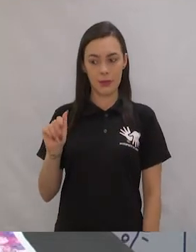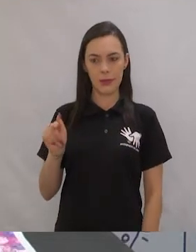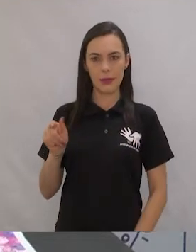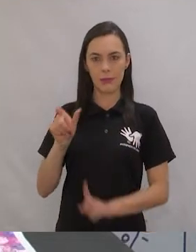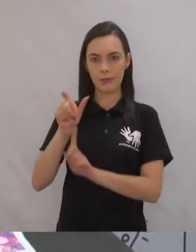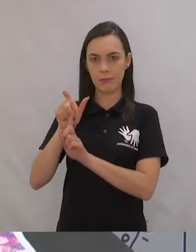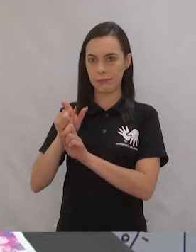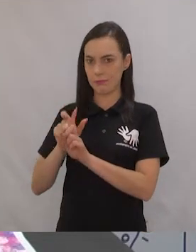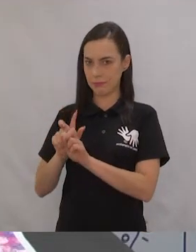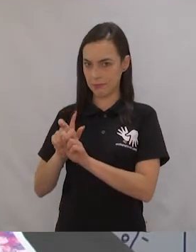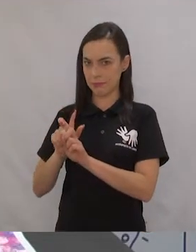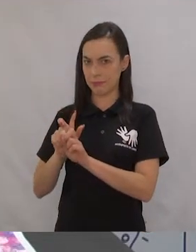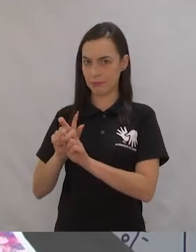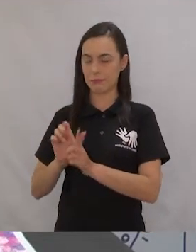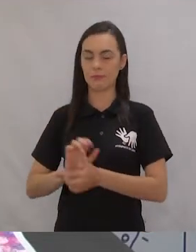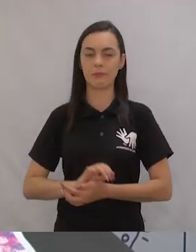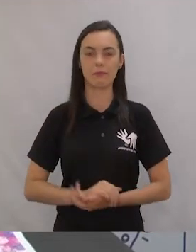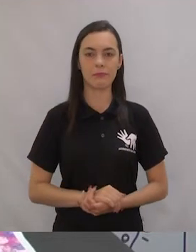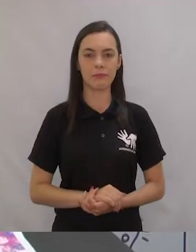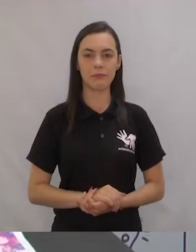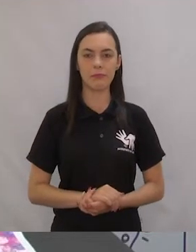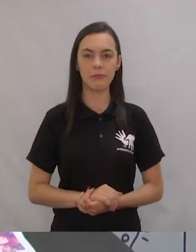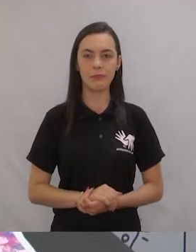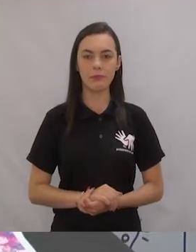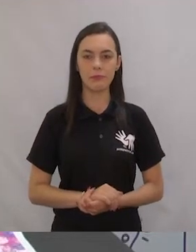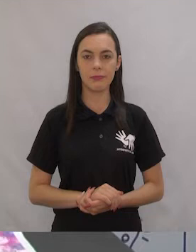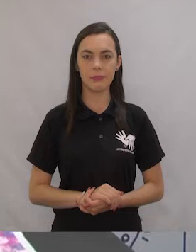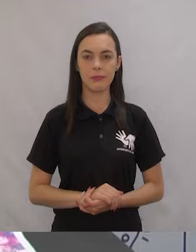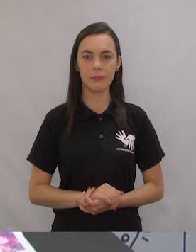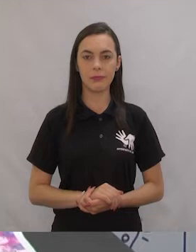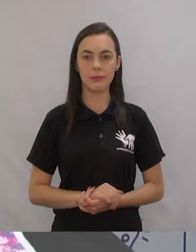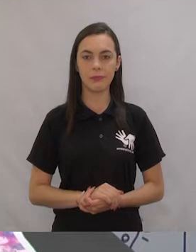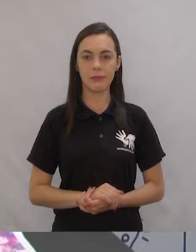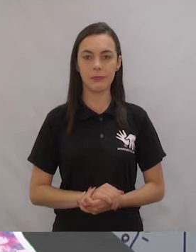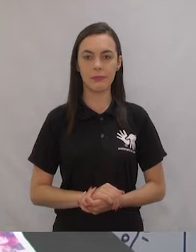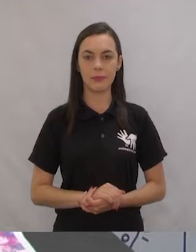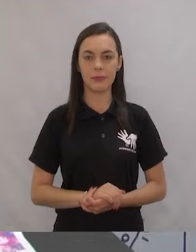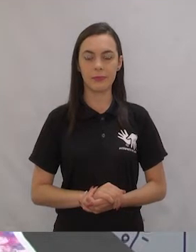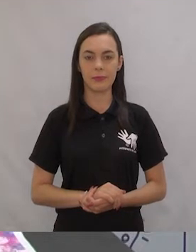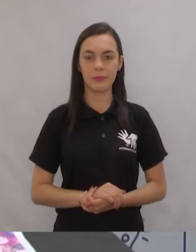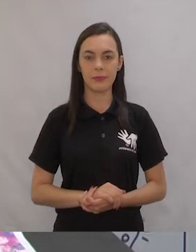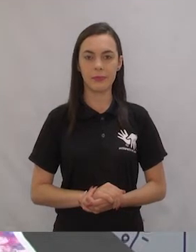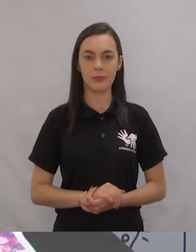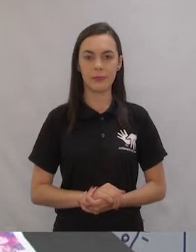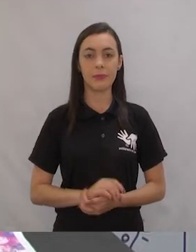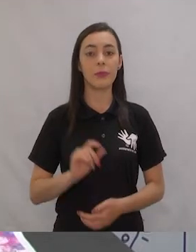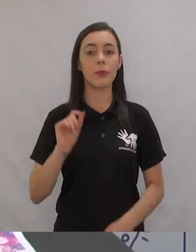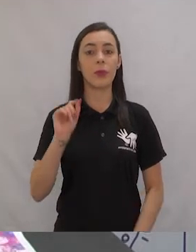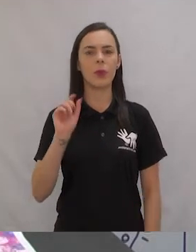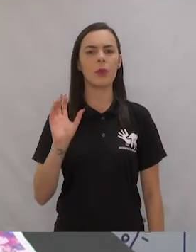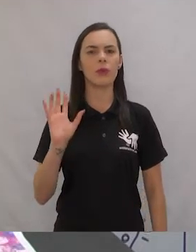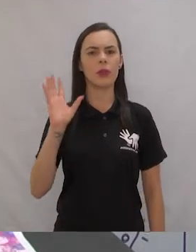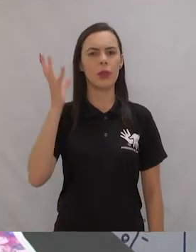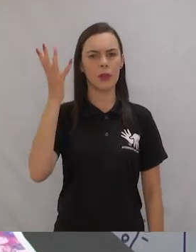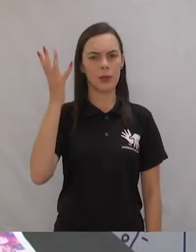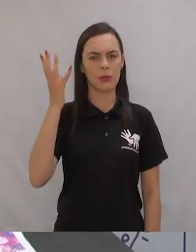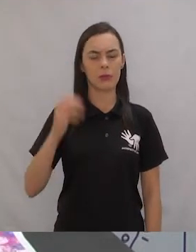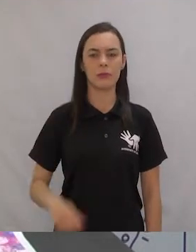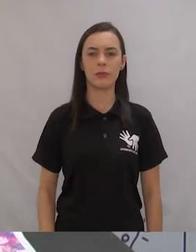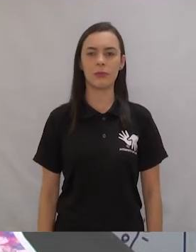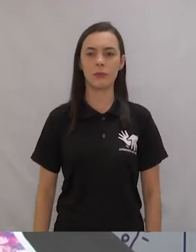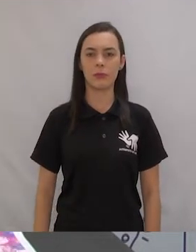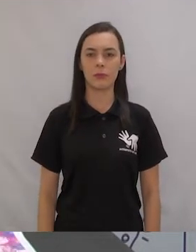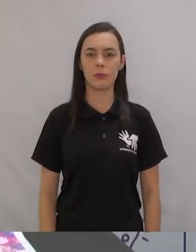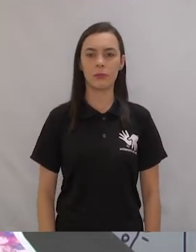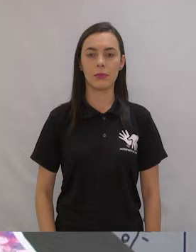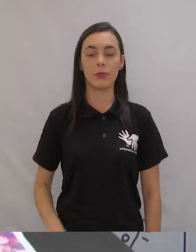que é a personagem, né? Nós temos o que aconteceu. Então ela